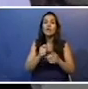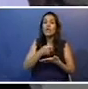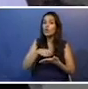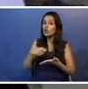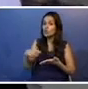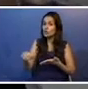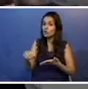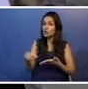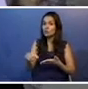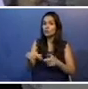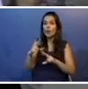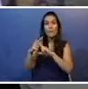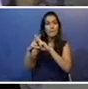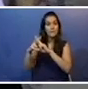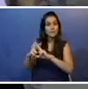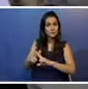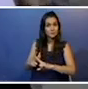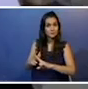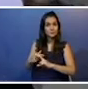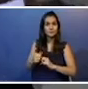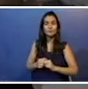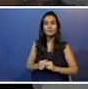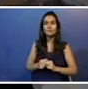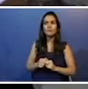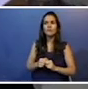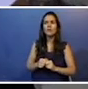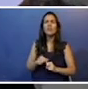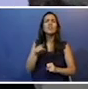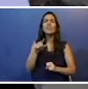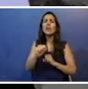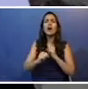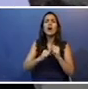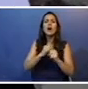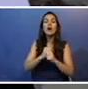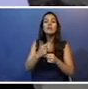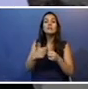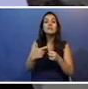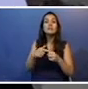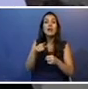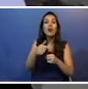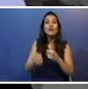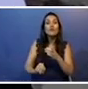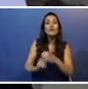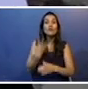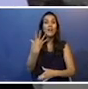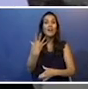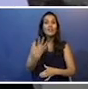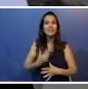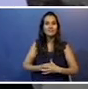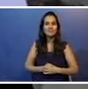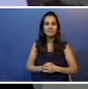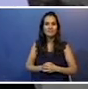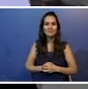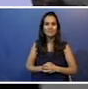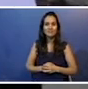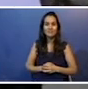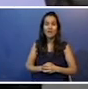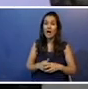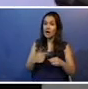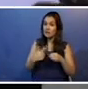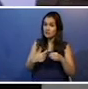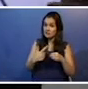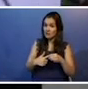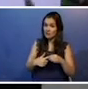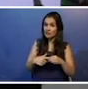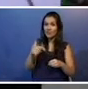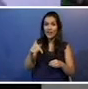numeração romana. A. Em que ano sua cidade foi fundada? Então, nossa cidade é o município de